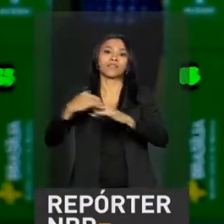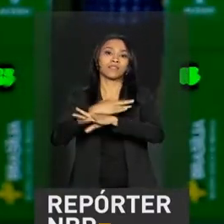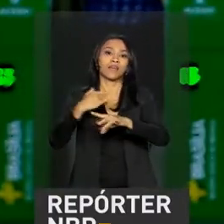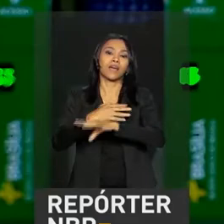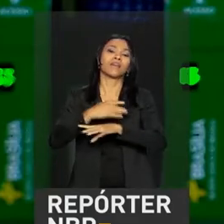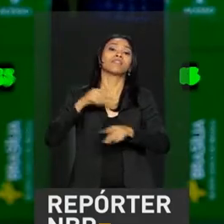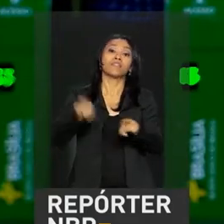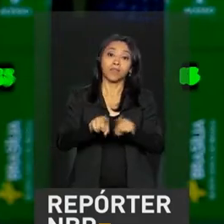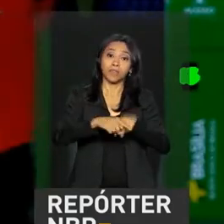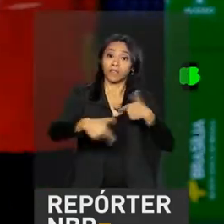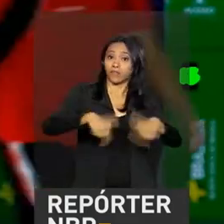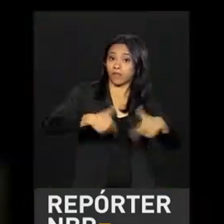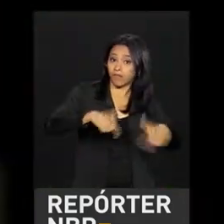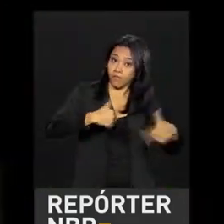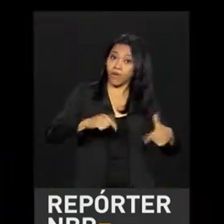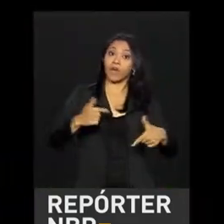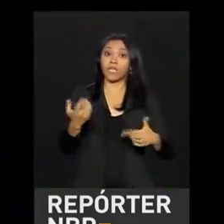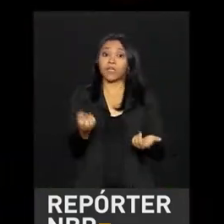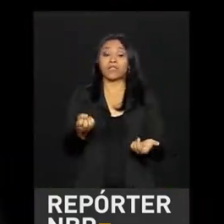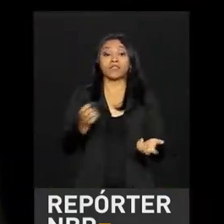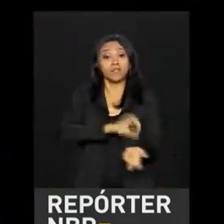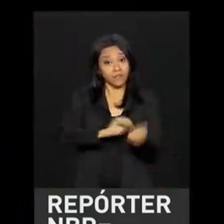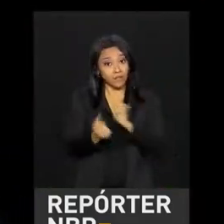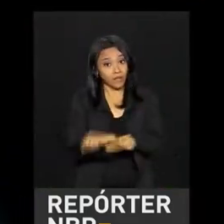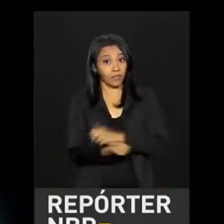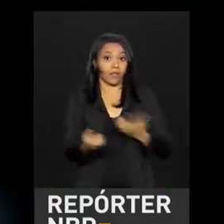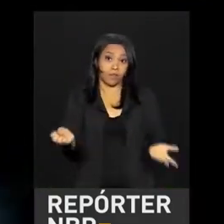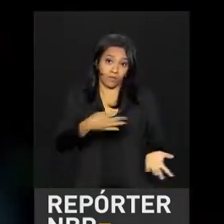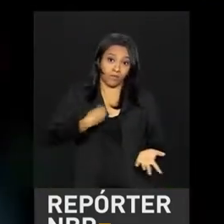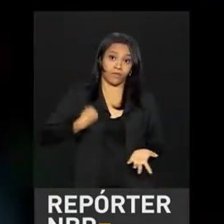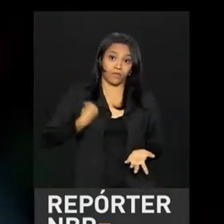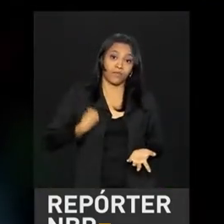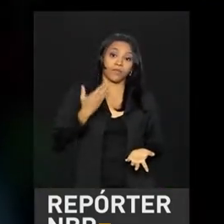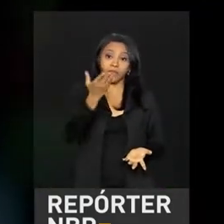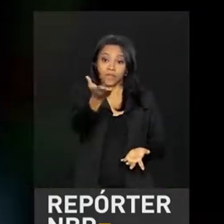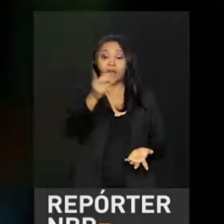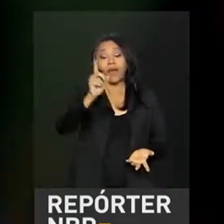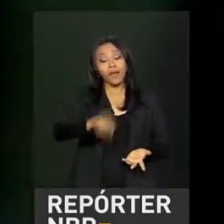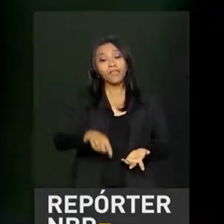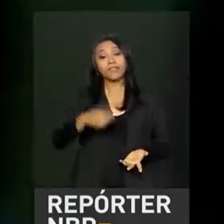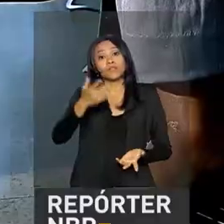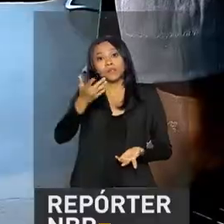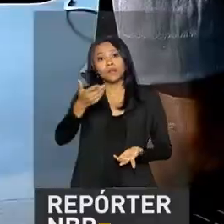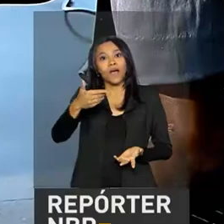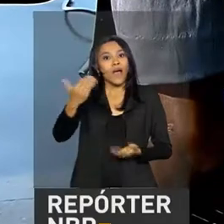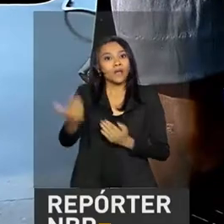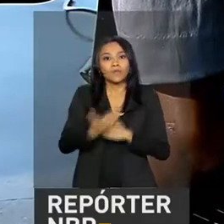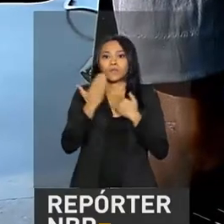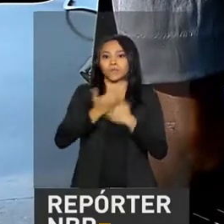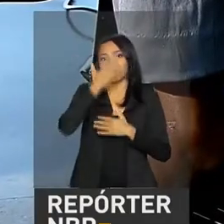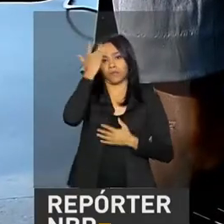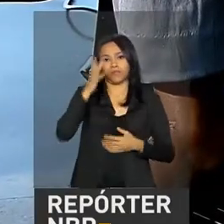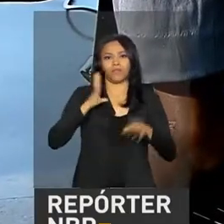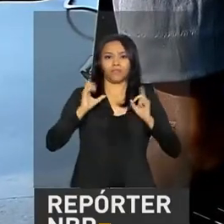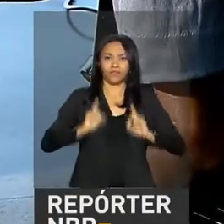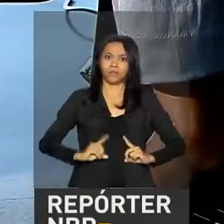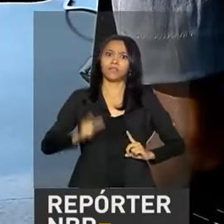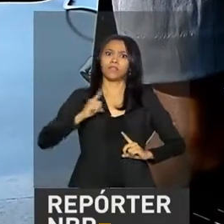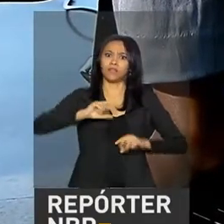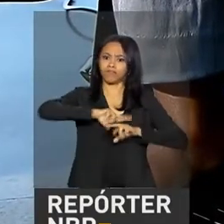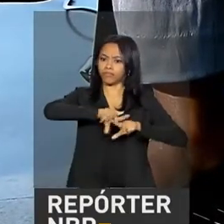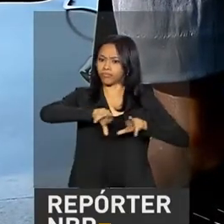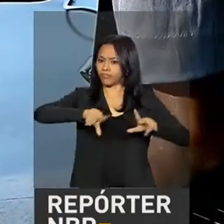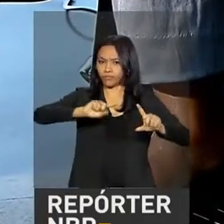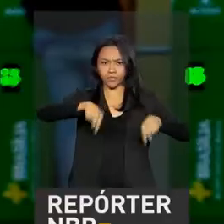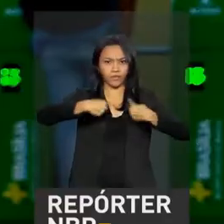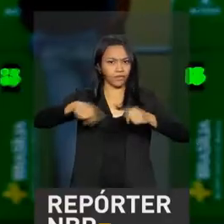adaptar a uma nova rotina para ela esse direito facilita a vida das pessoas com deficiência que enfrentam vários desafios todos